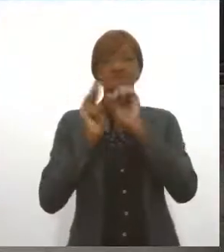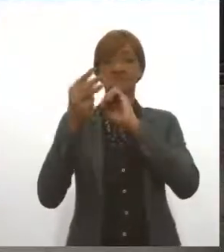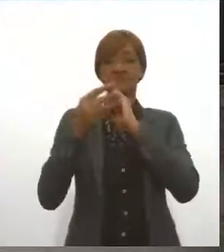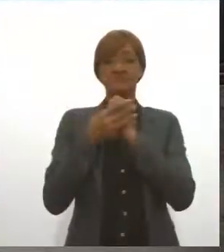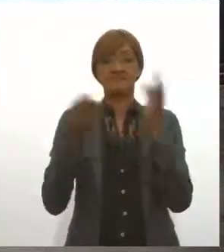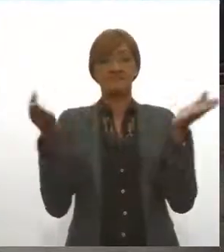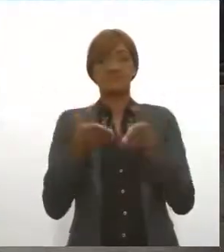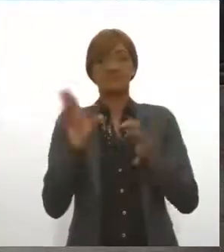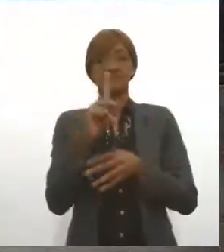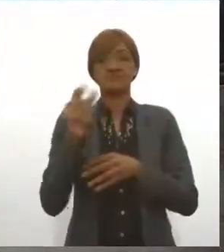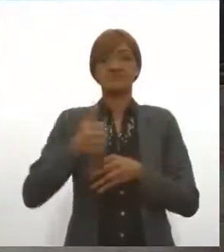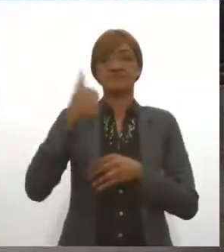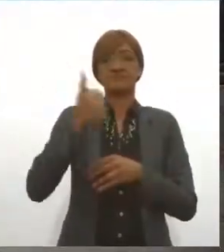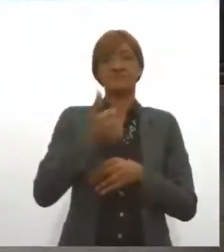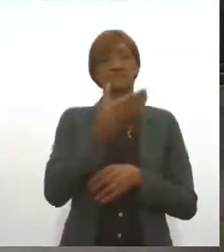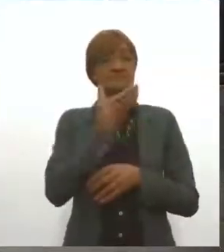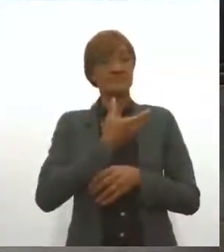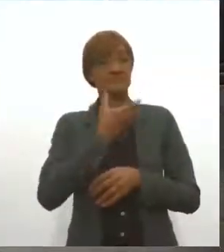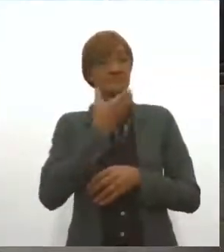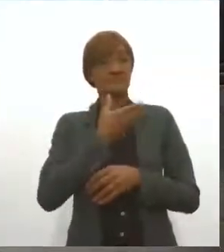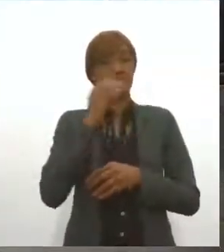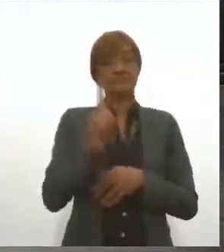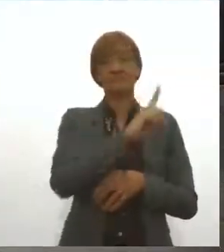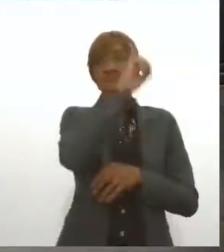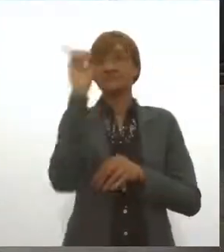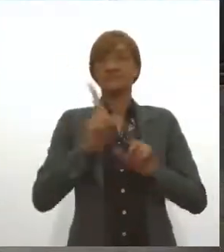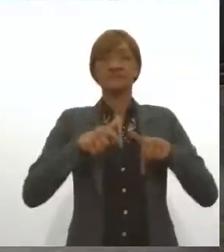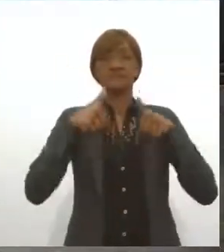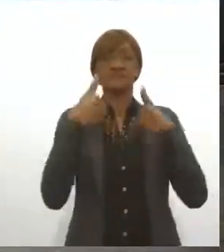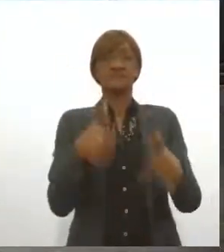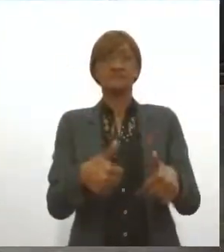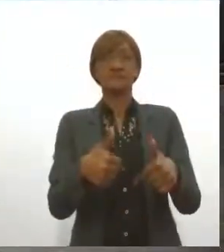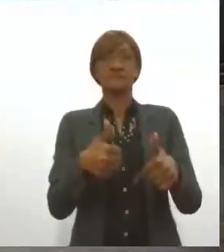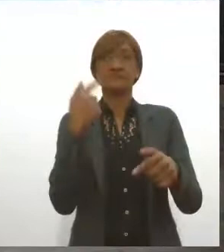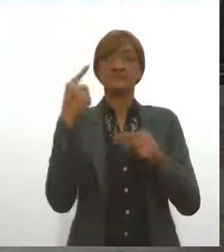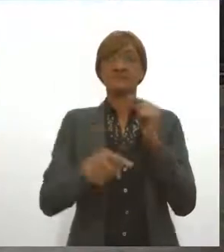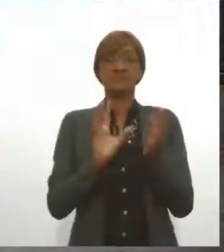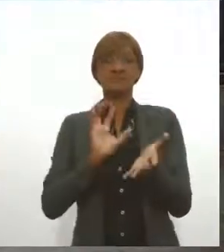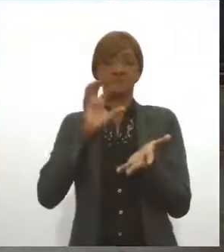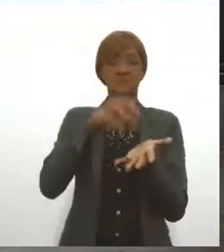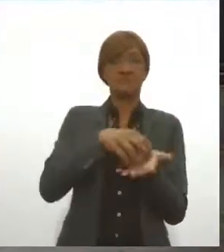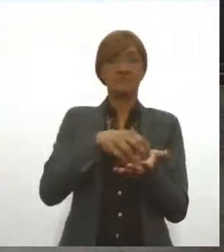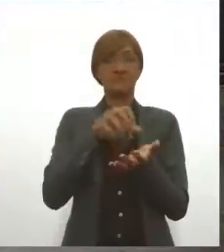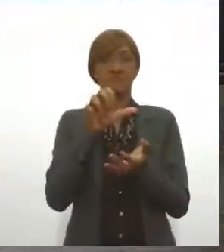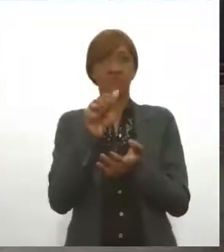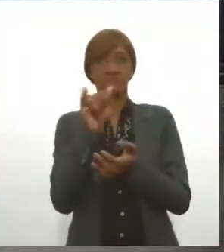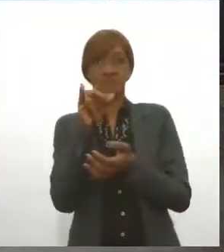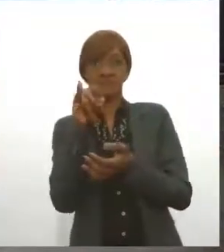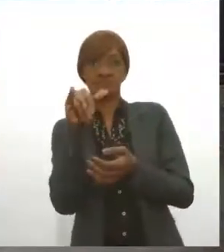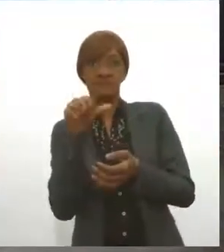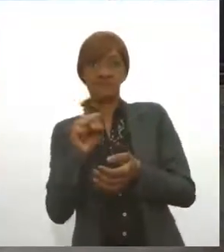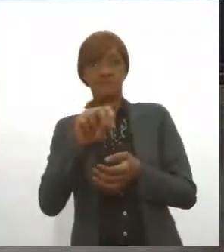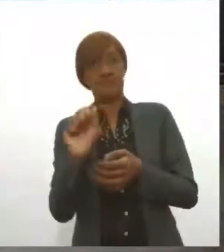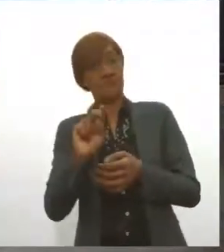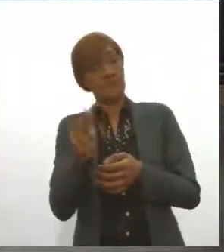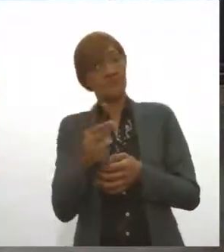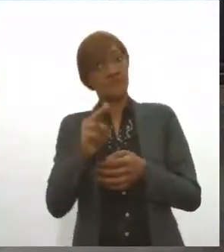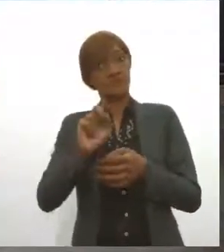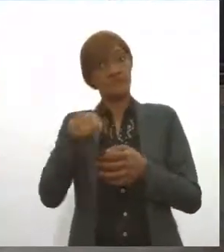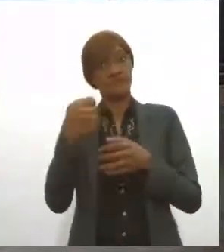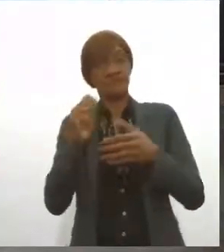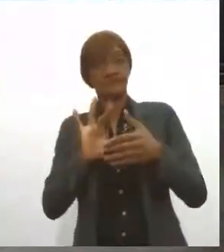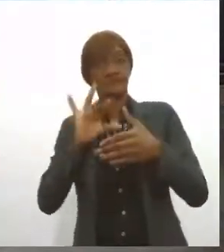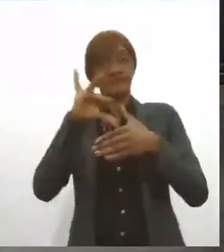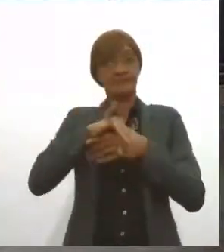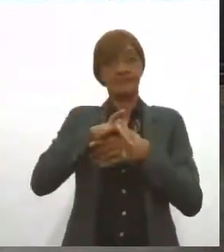1º de dezembro é o Dia Mundial da Luta contra a AIDS. É também o início da campanha Dezembro Vermelho, mês de mobilização